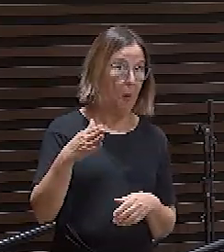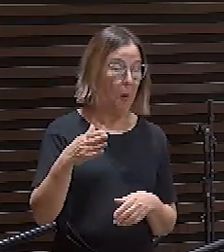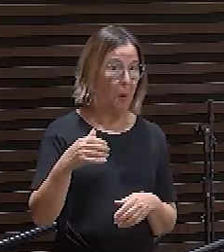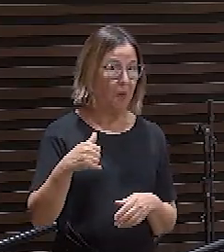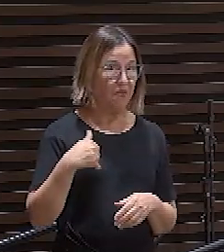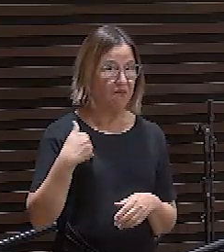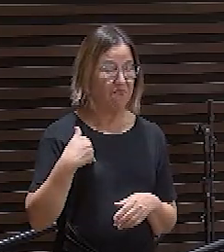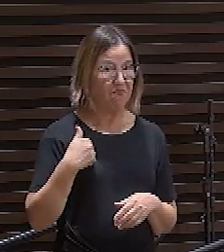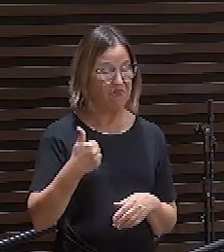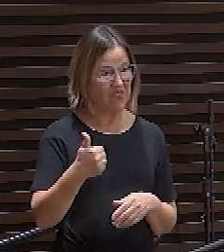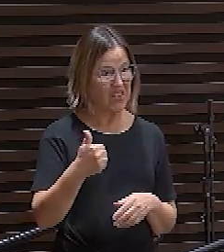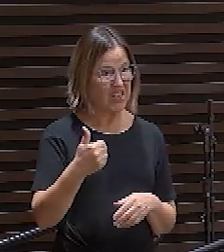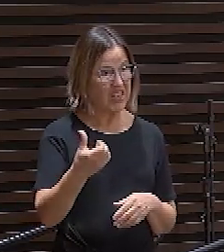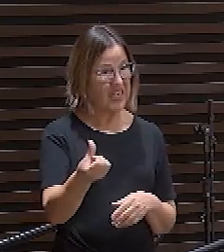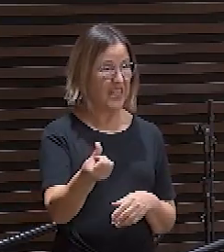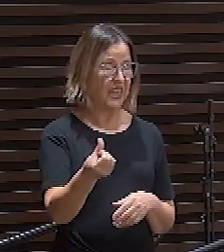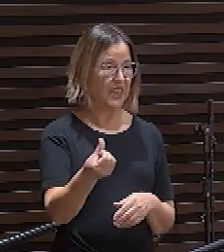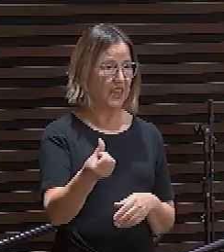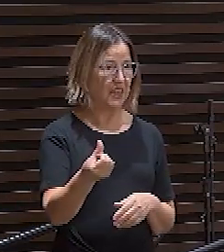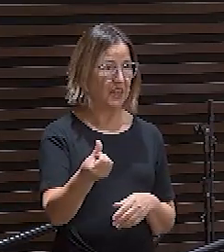que